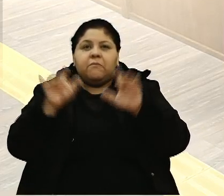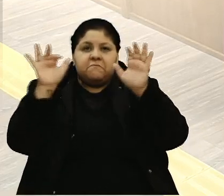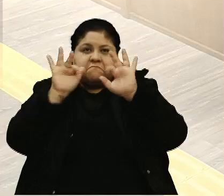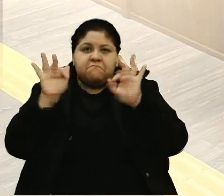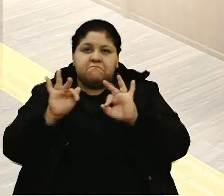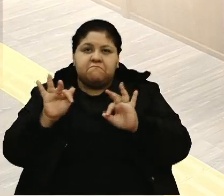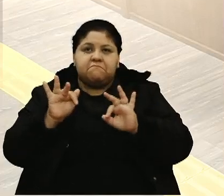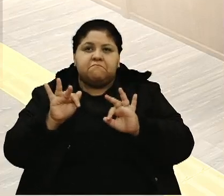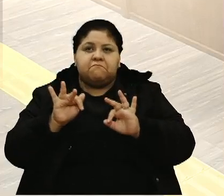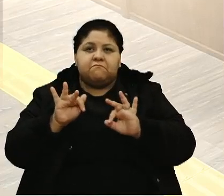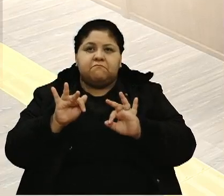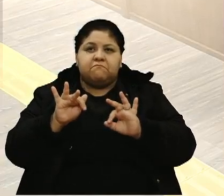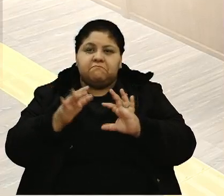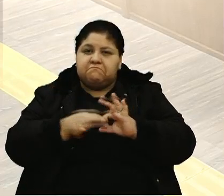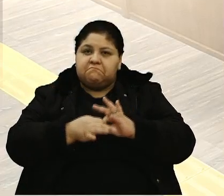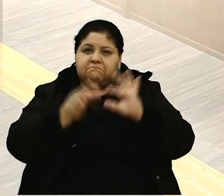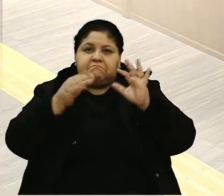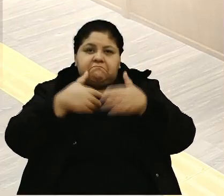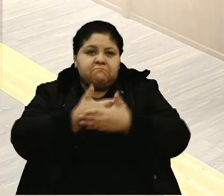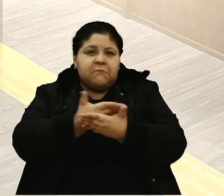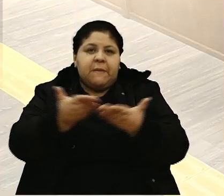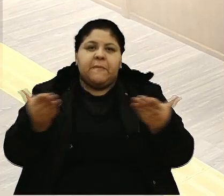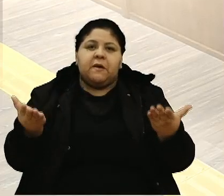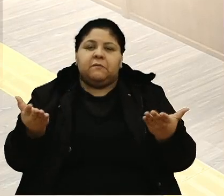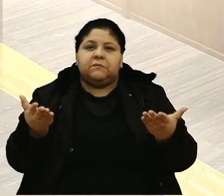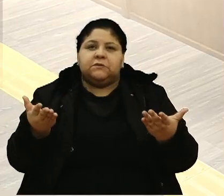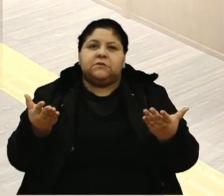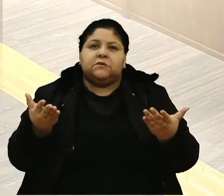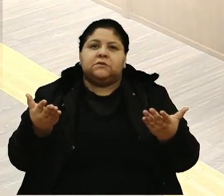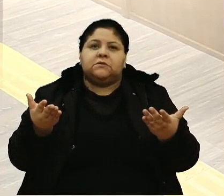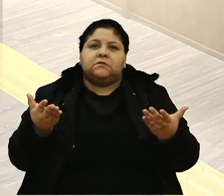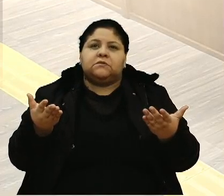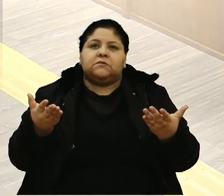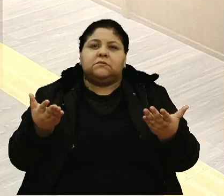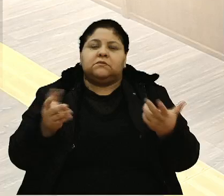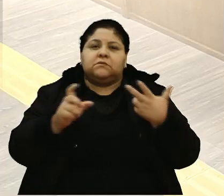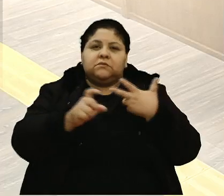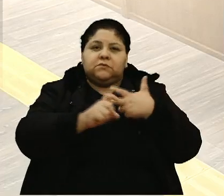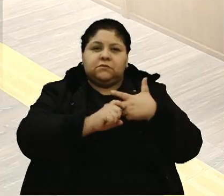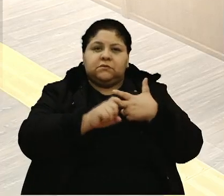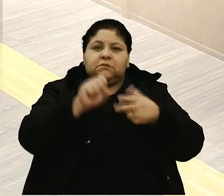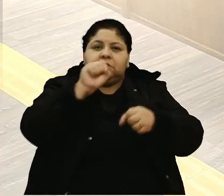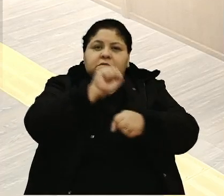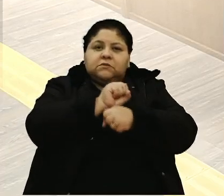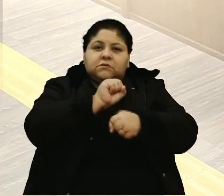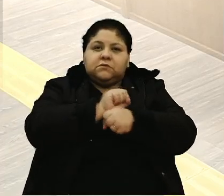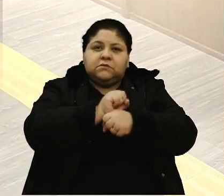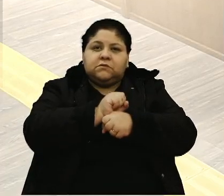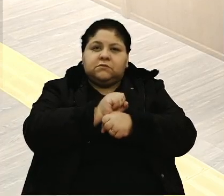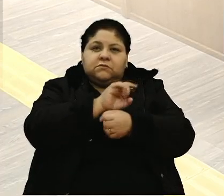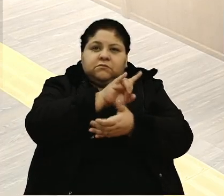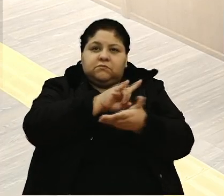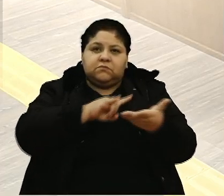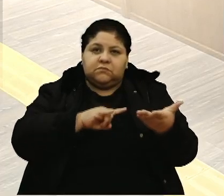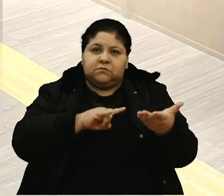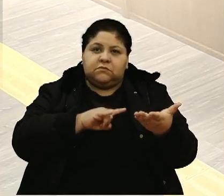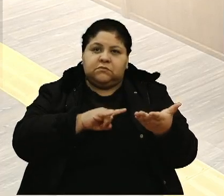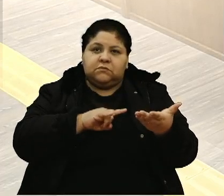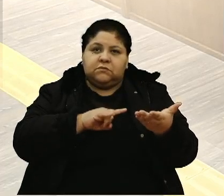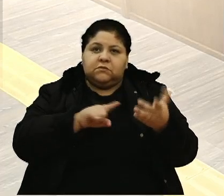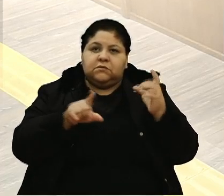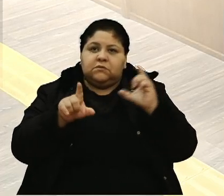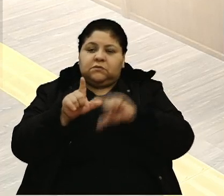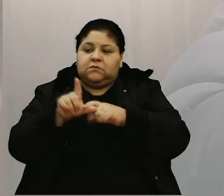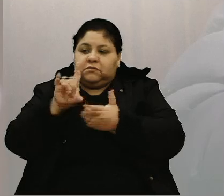contente que o Fabiano está disposto, né, o executivo está esperando para fazer um laudo, depende do